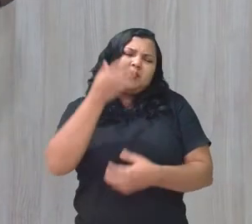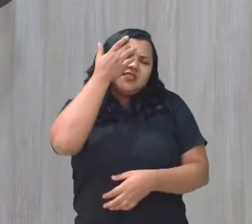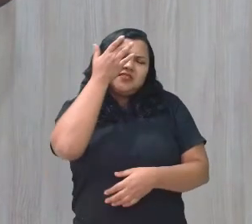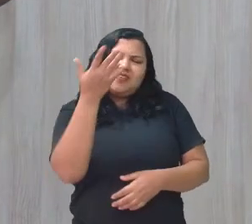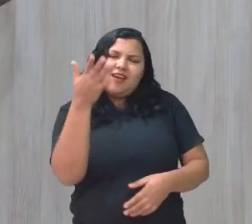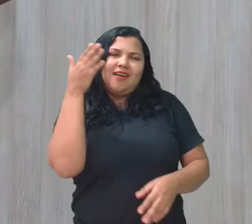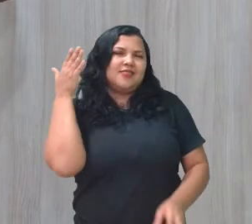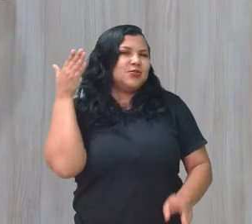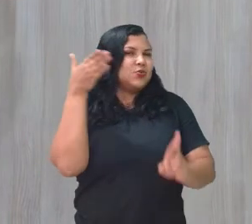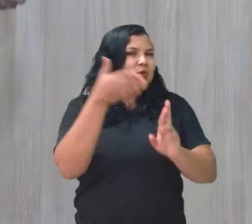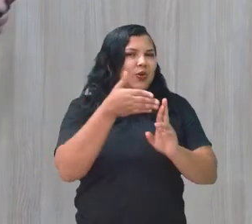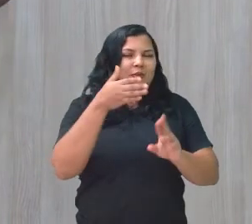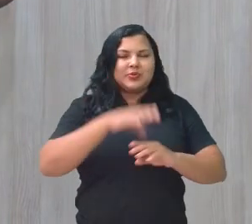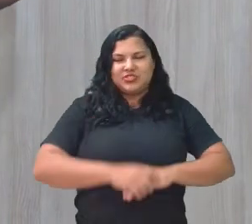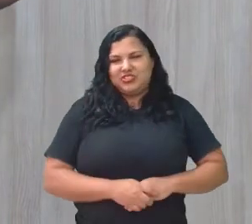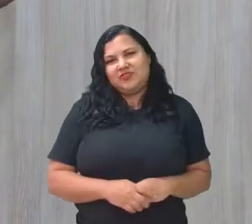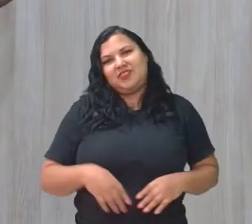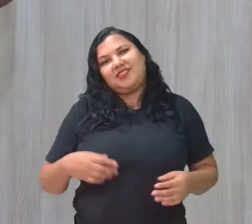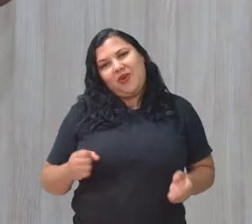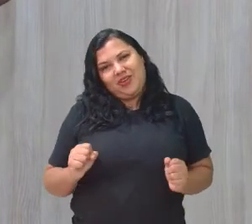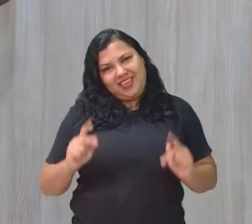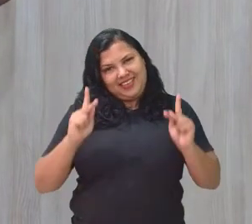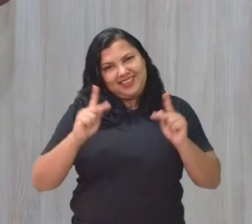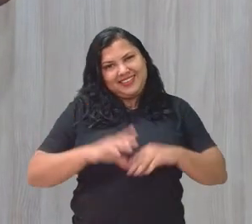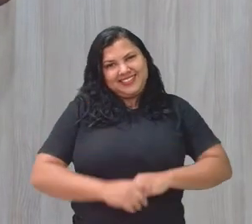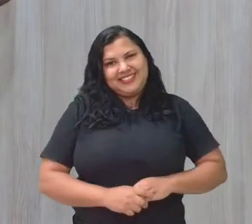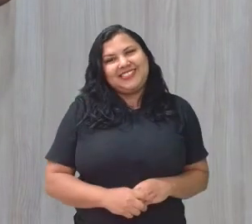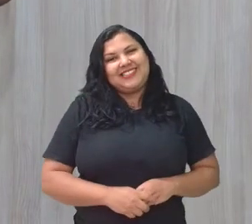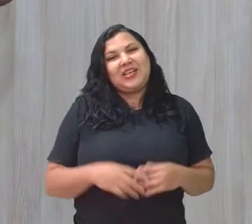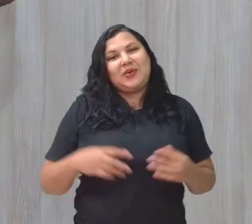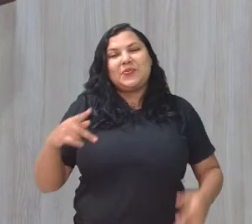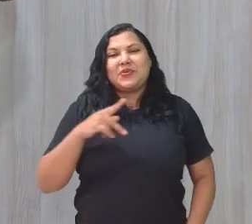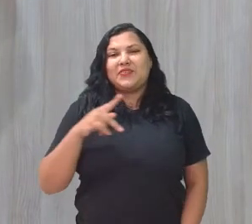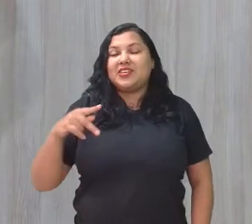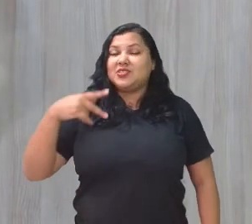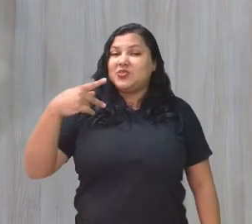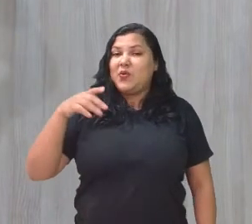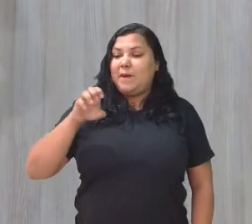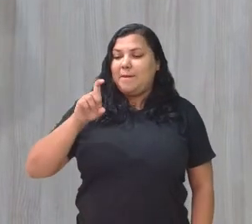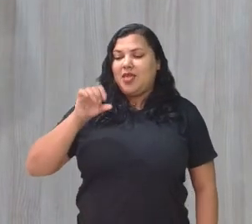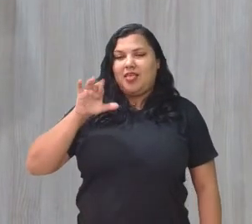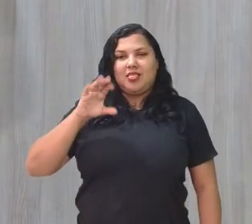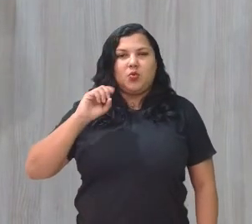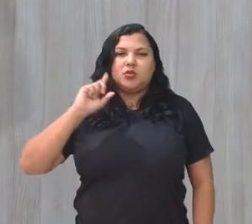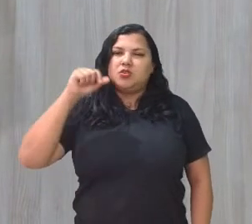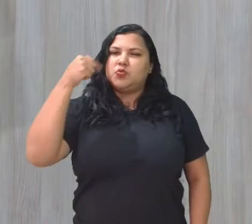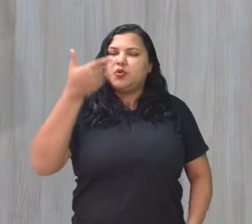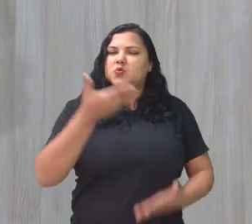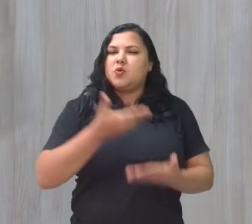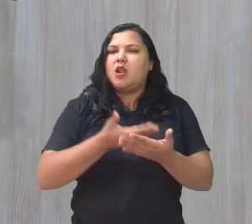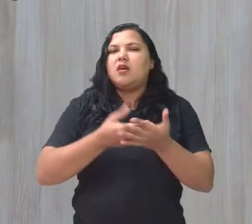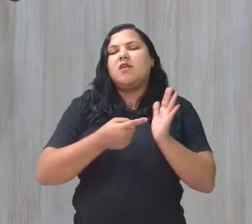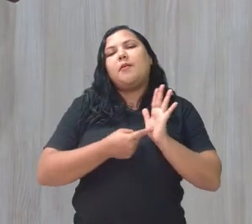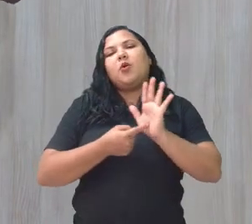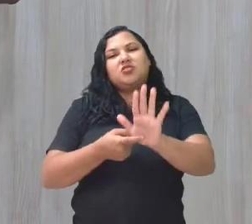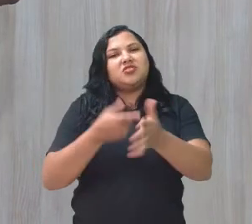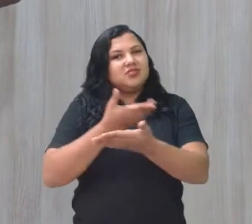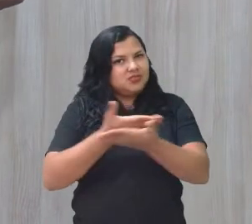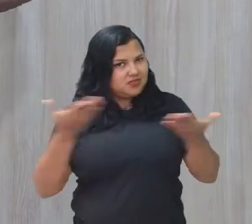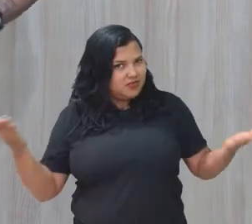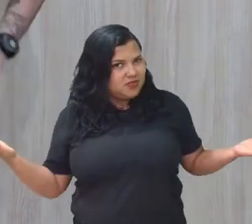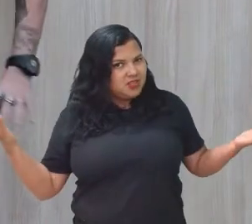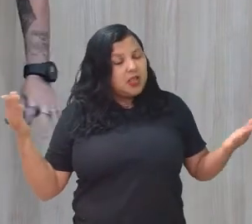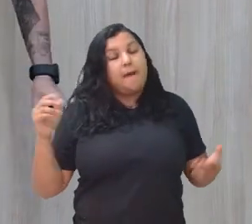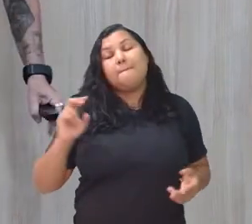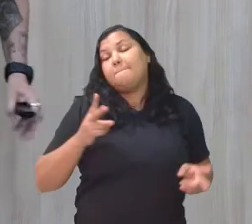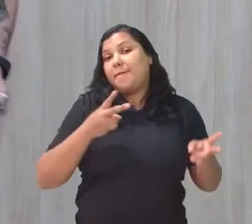você aprender olhando por vários cenários. O professor Pedro vai começar nas próximas aulas trazer alguma coisa disso, ou seja,